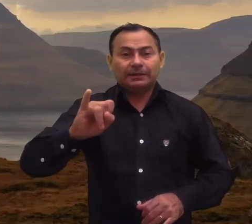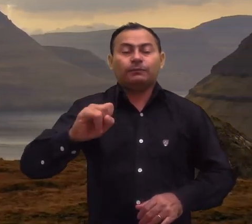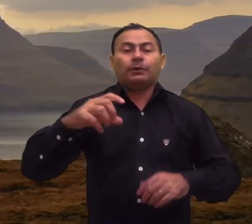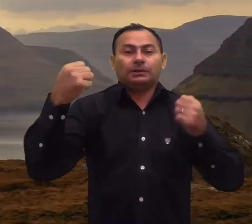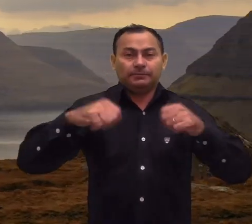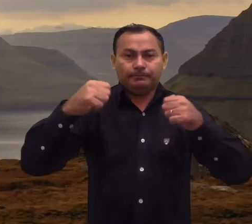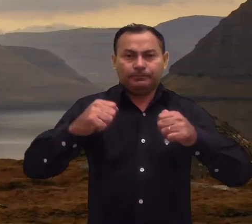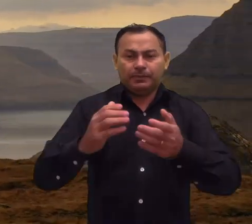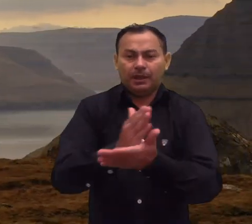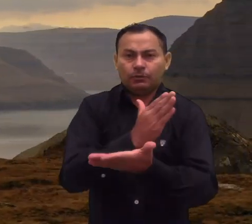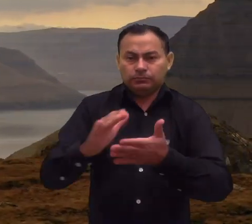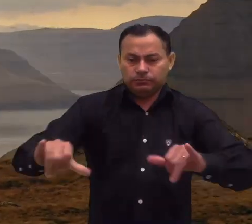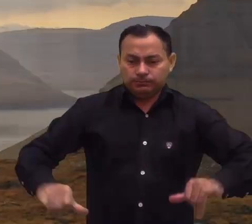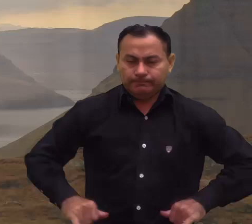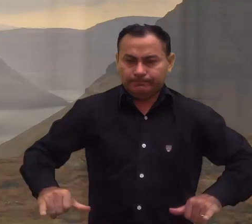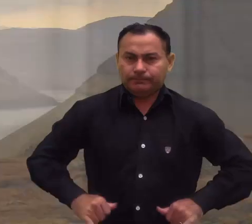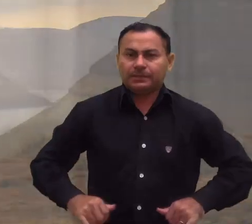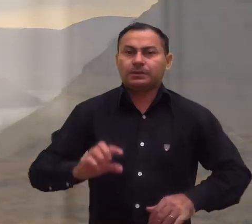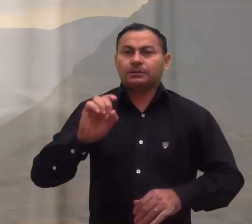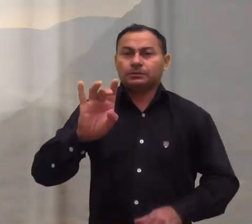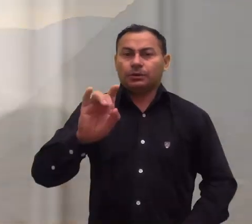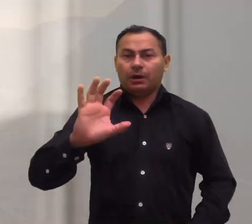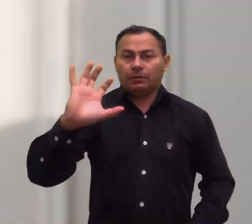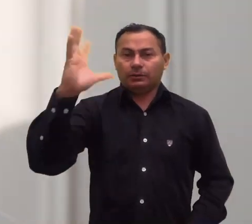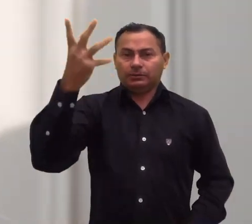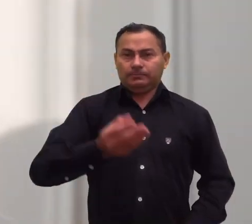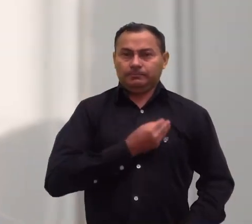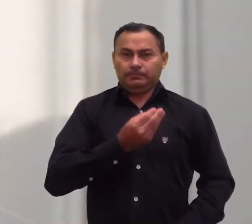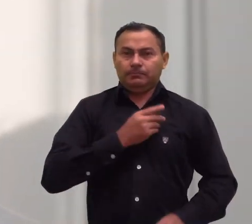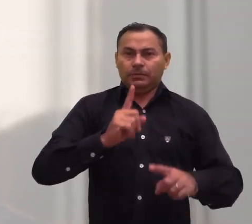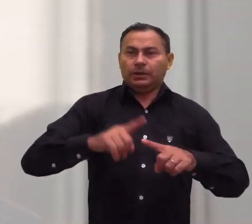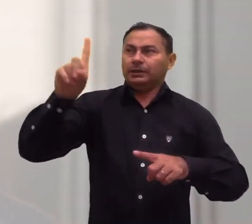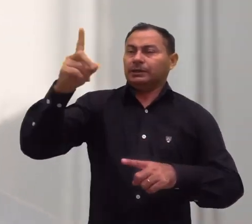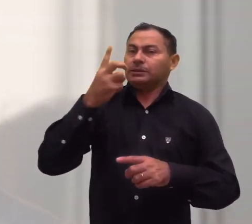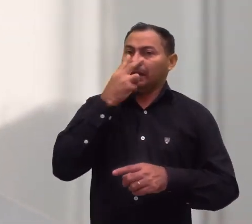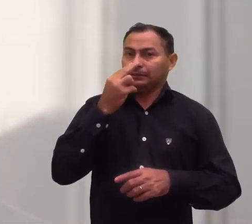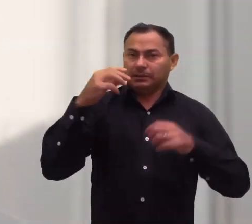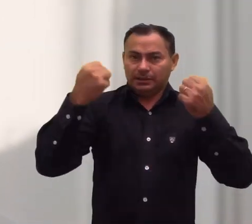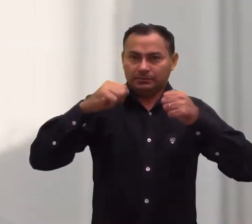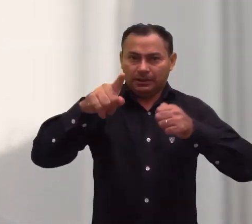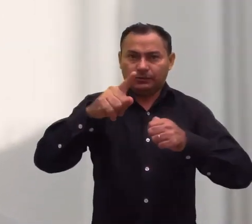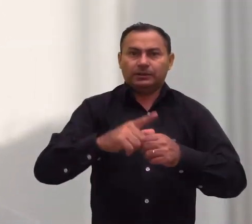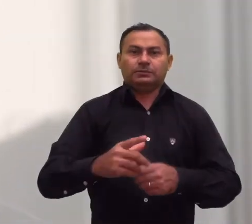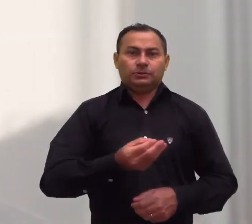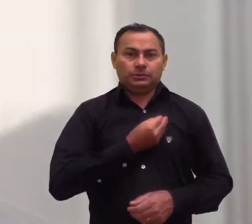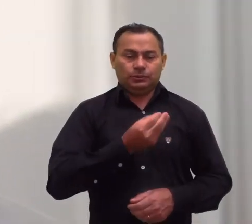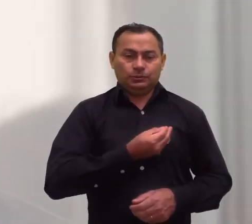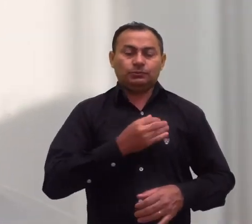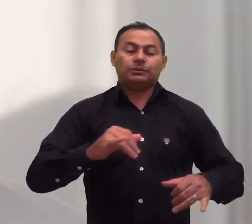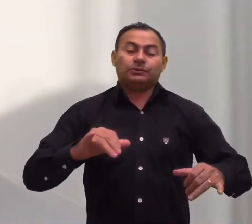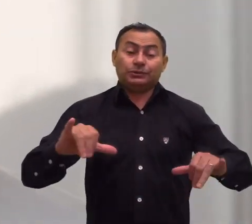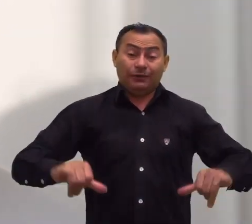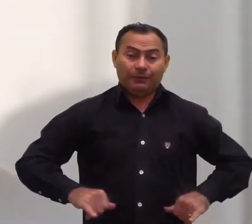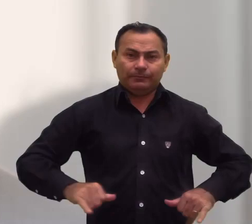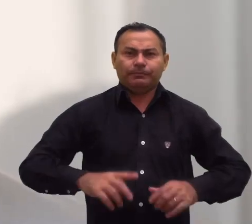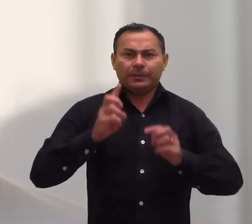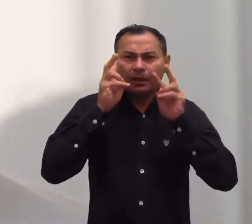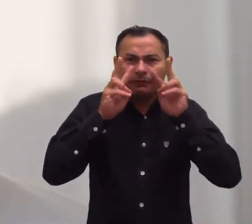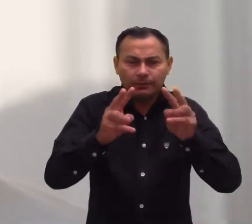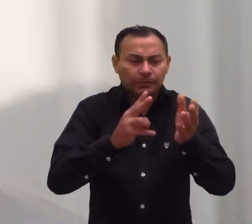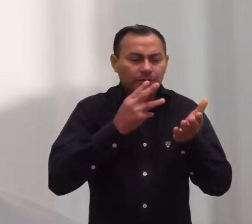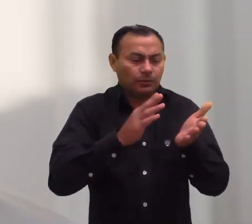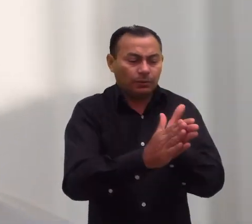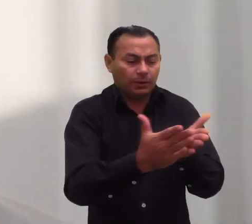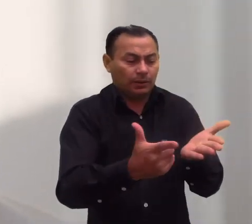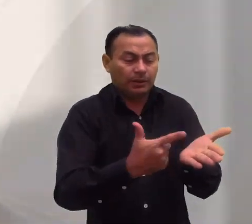se necessário. Alguns sofrimentos só acontecerão na sua vida porque Deus acha necessário que você passe por eles.